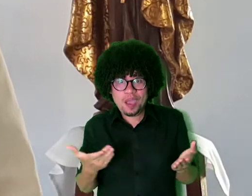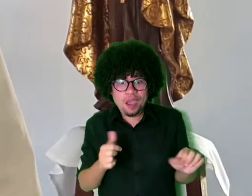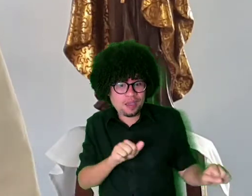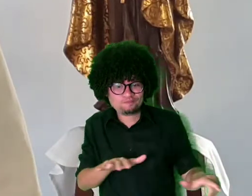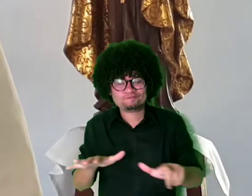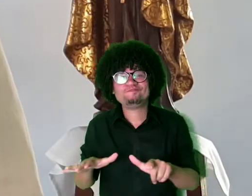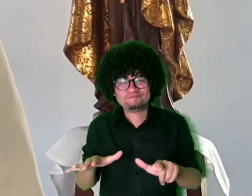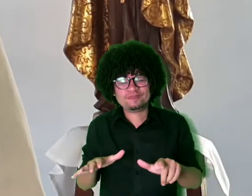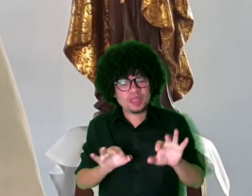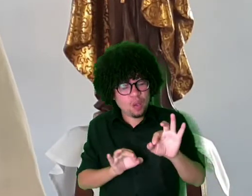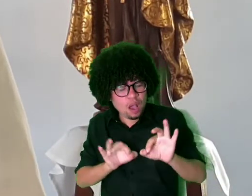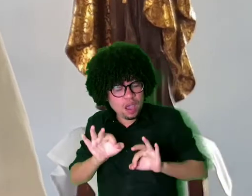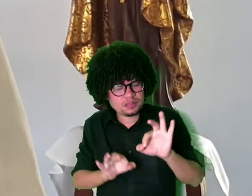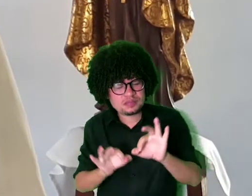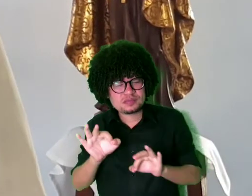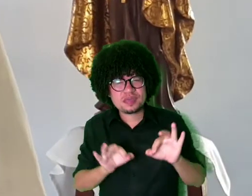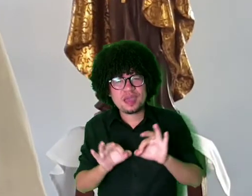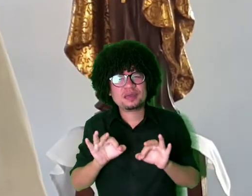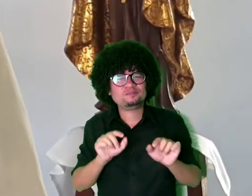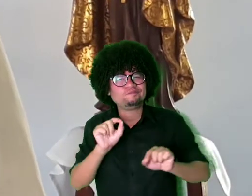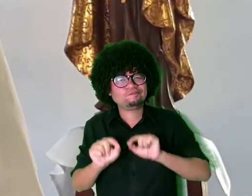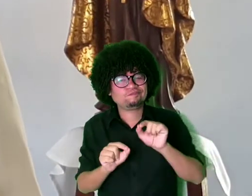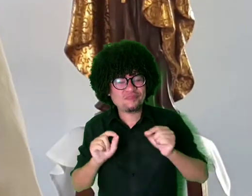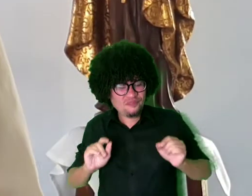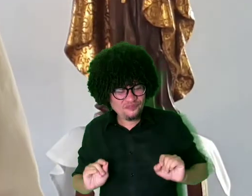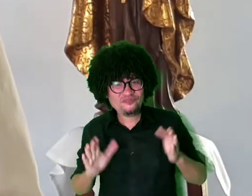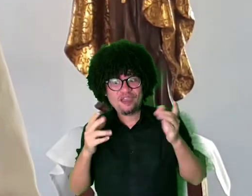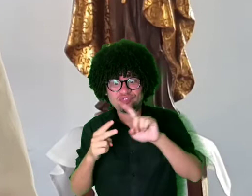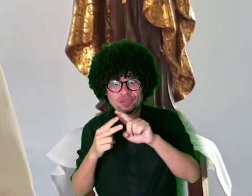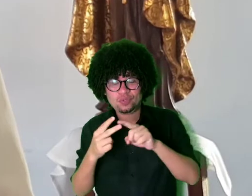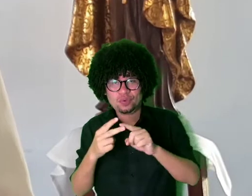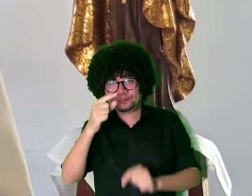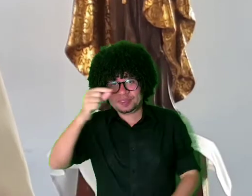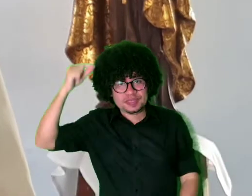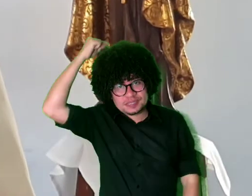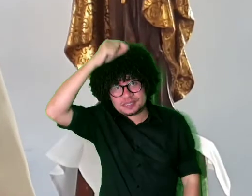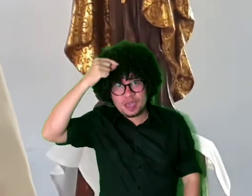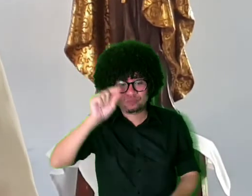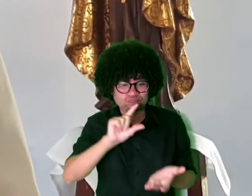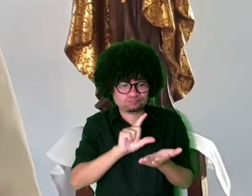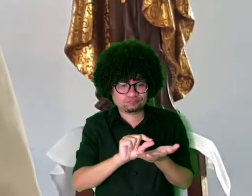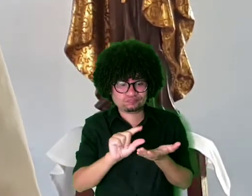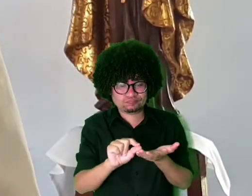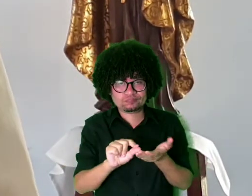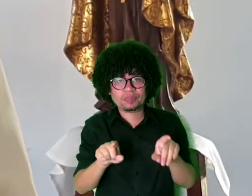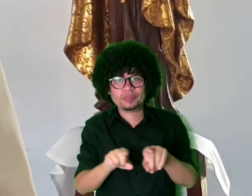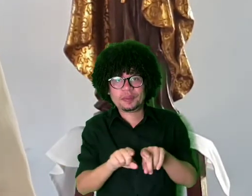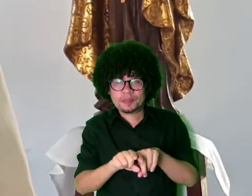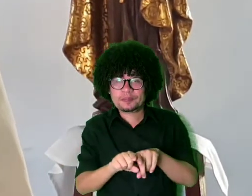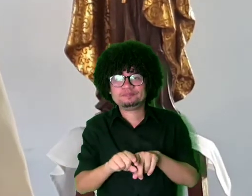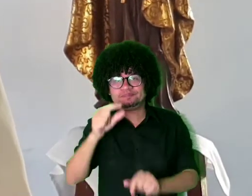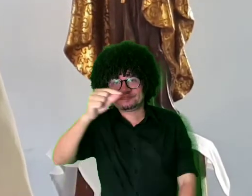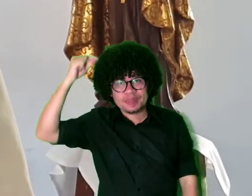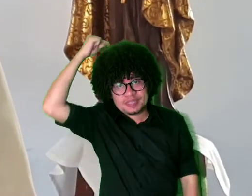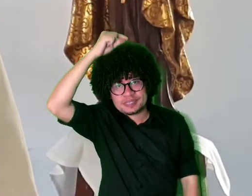porque estamos dentro da semana de preparação para a festa de São Joaquim e